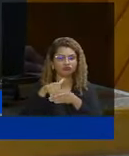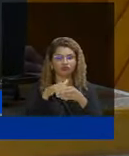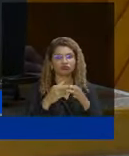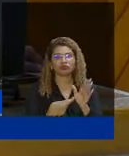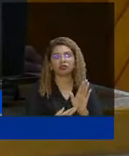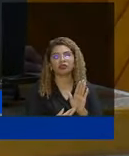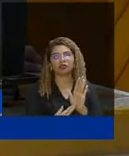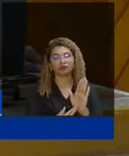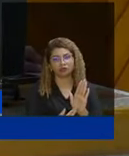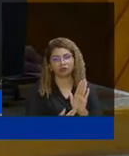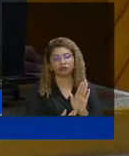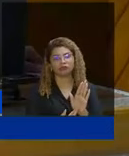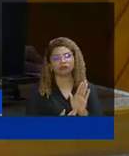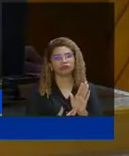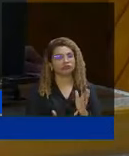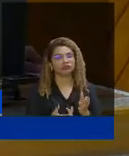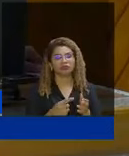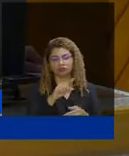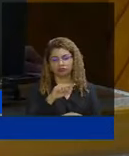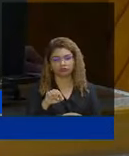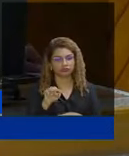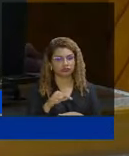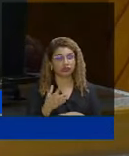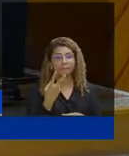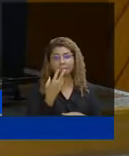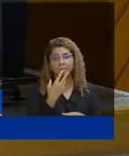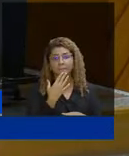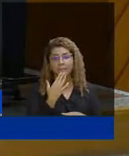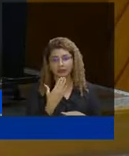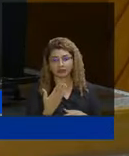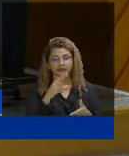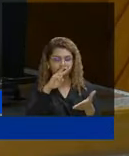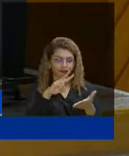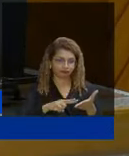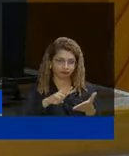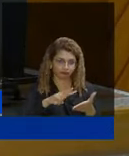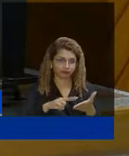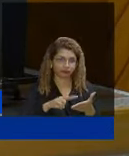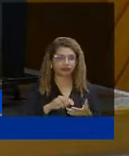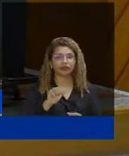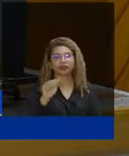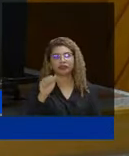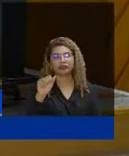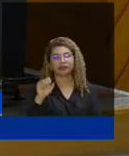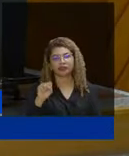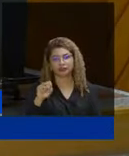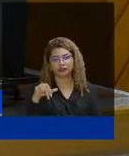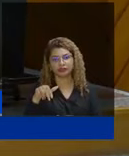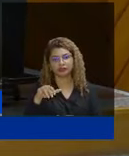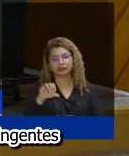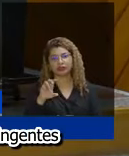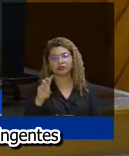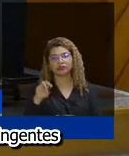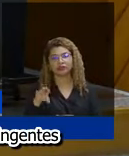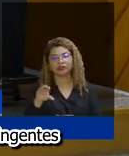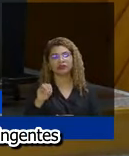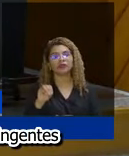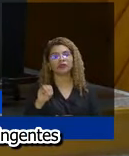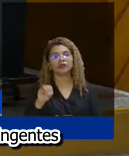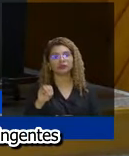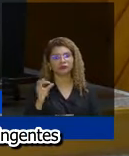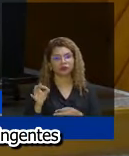relator, os rejeitando, pediu vista o juiz Anselmo Gonçalves, divergiu